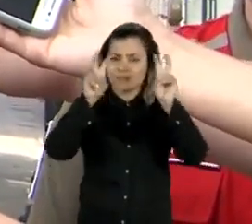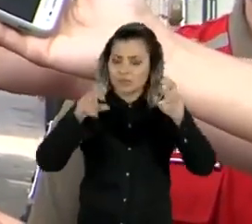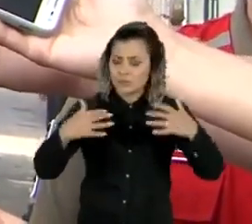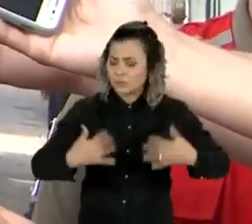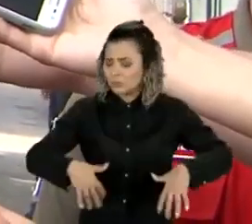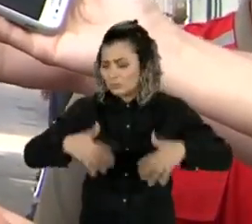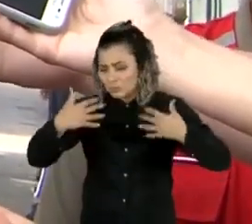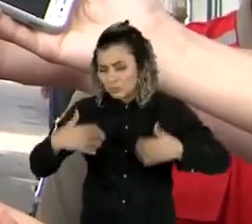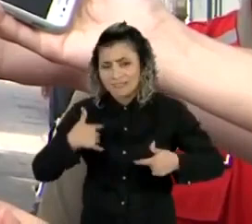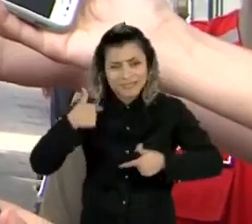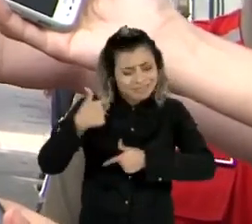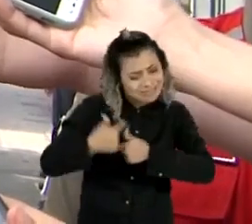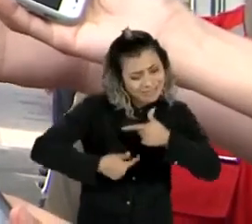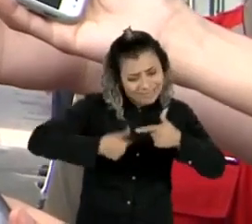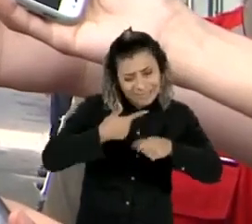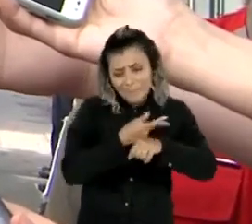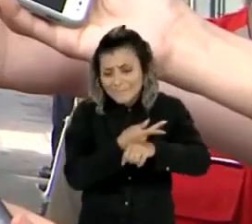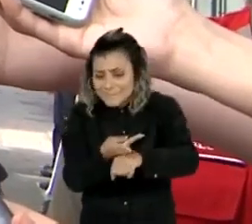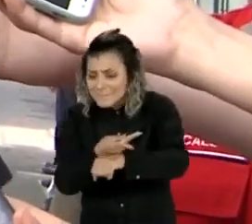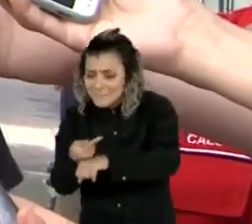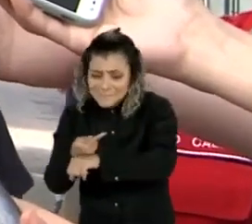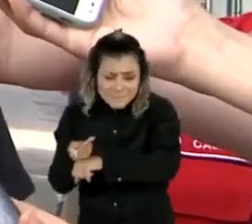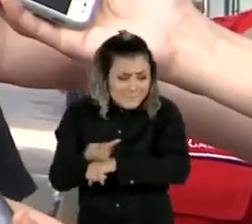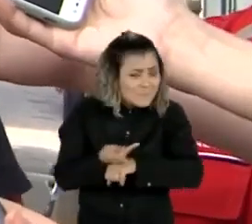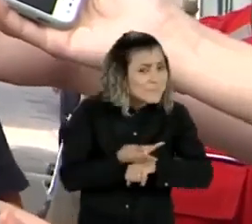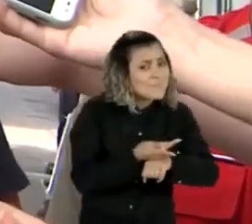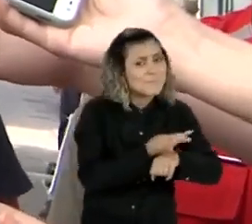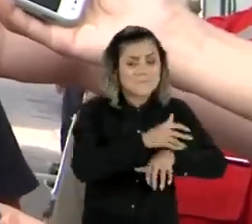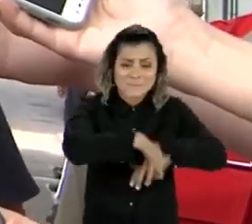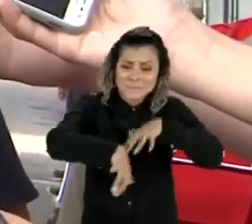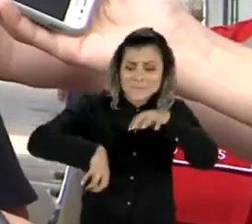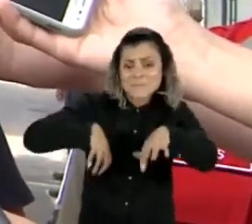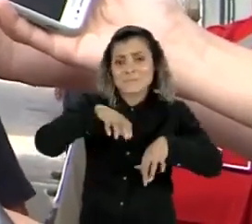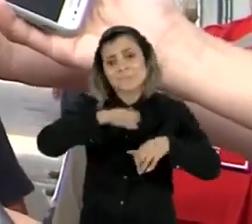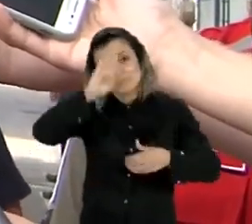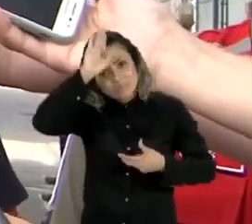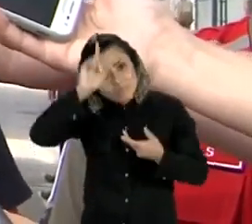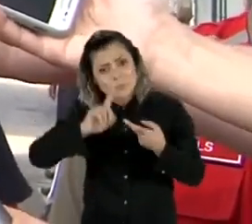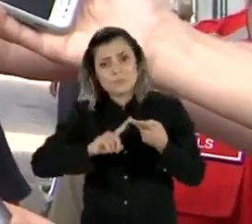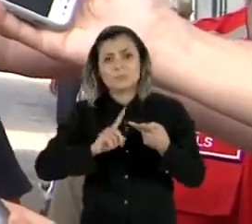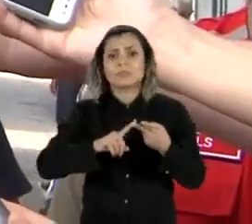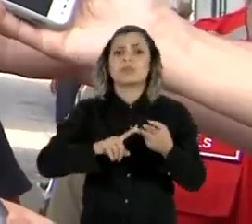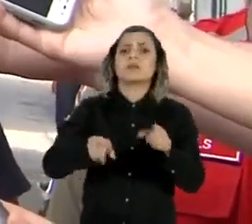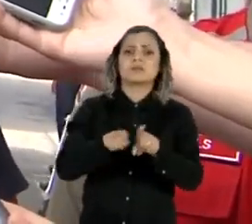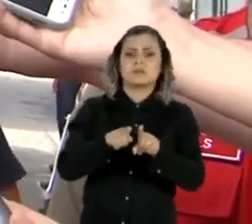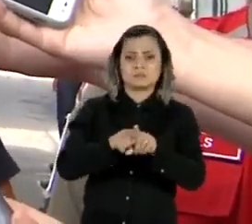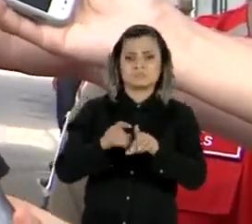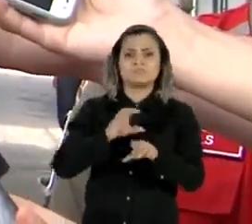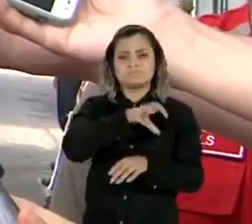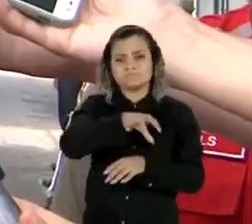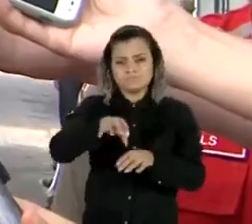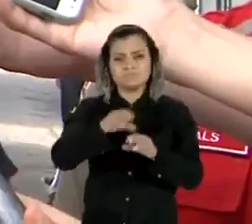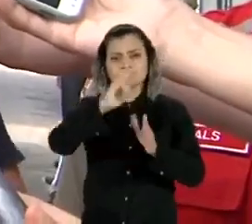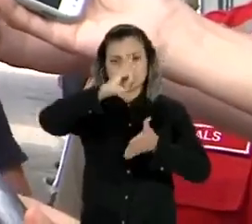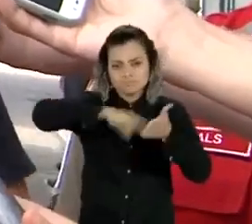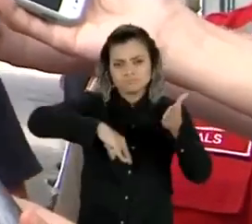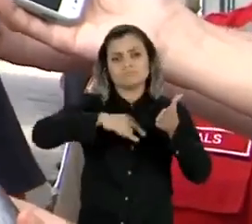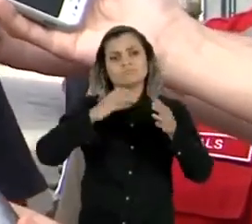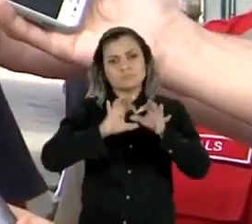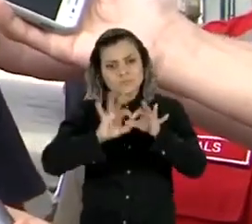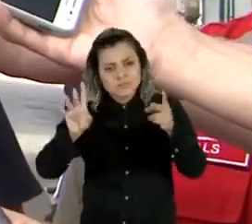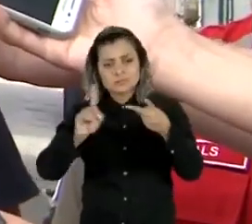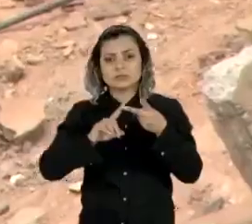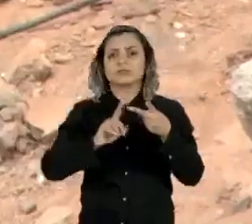as frentes de trabalho estão atuando de forma muito coesa, Corpo de Bombeiro, Defesa Civil, SAMU, Cruz